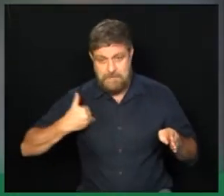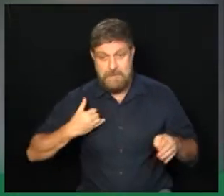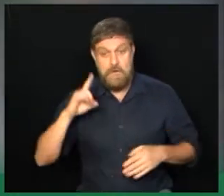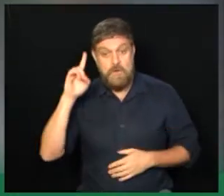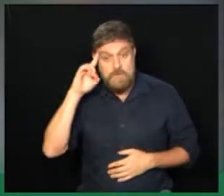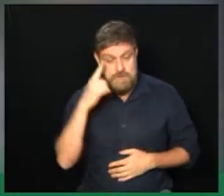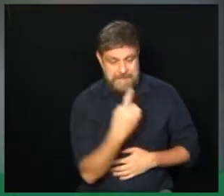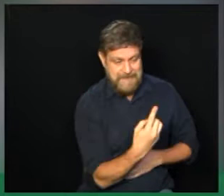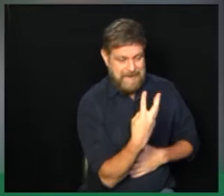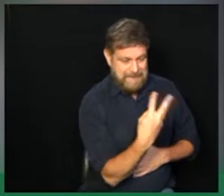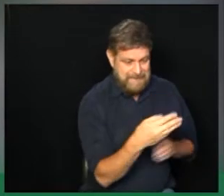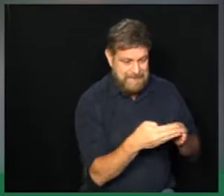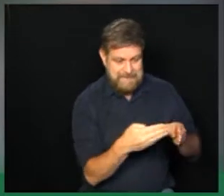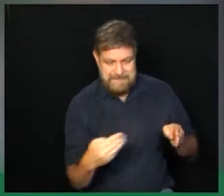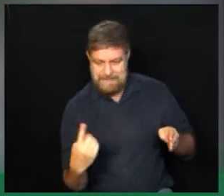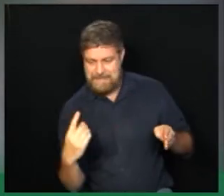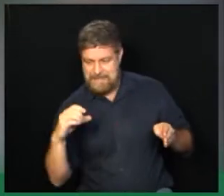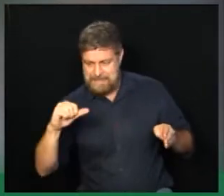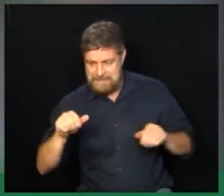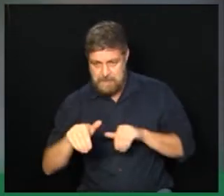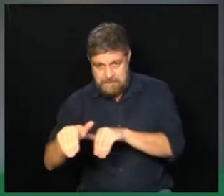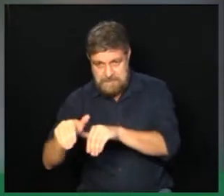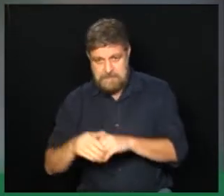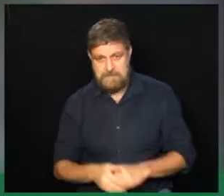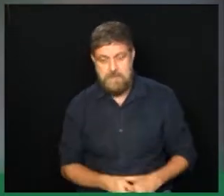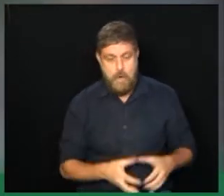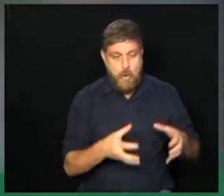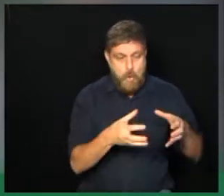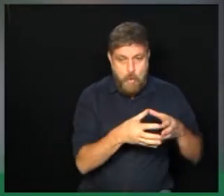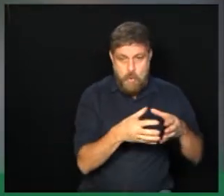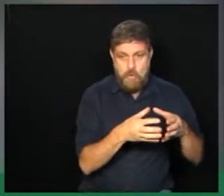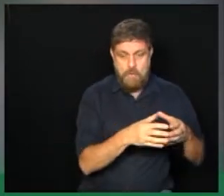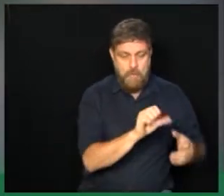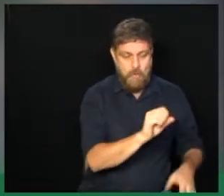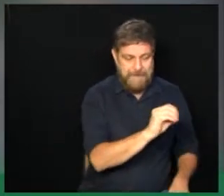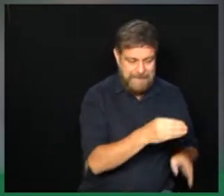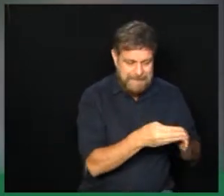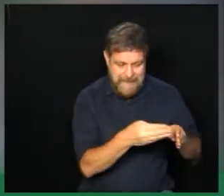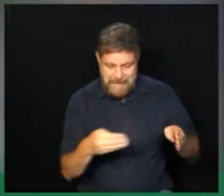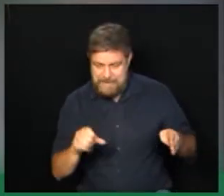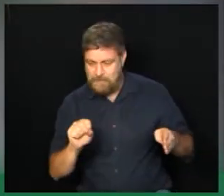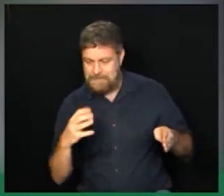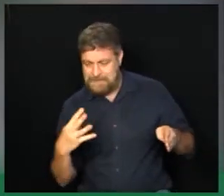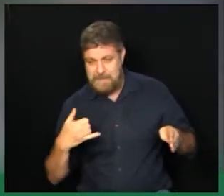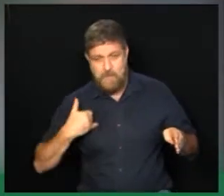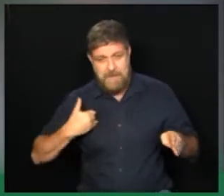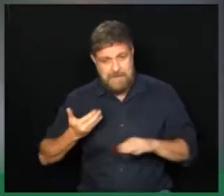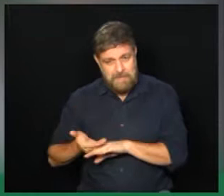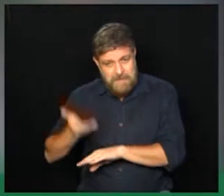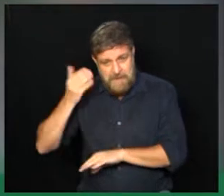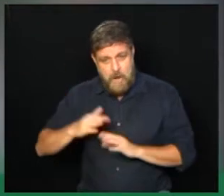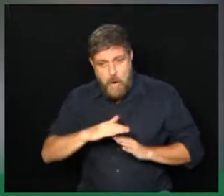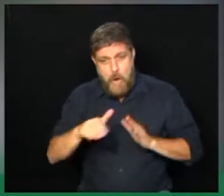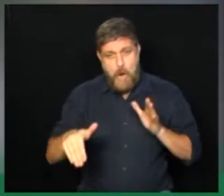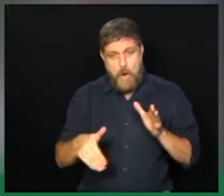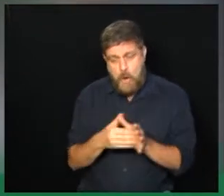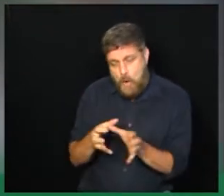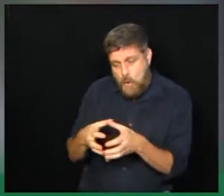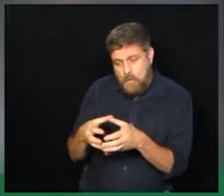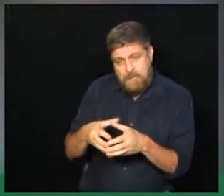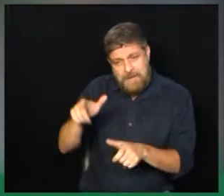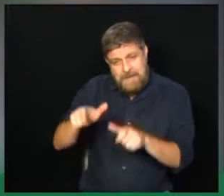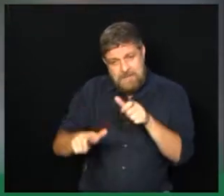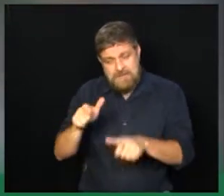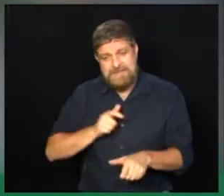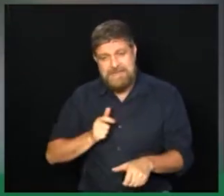ao dia 19 do 9. A população de 80 a 84 anos e todo o grupo de imunossuprimidos, do dia